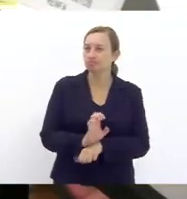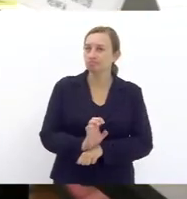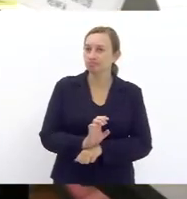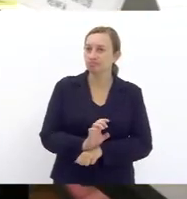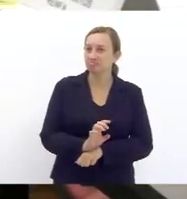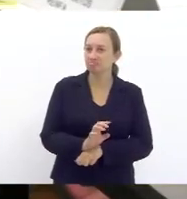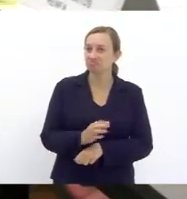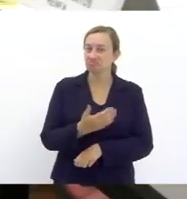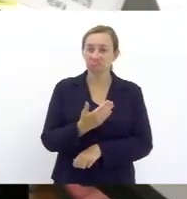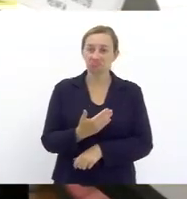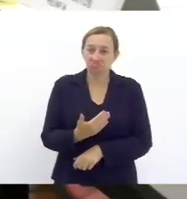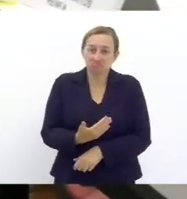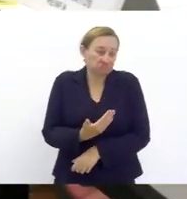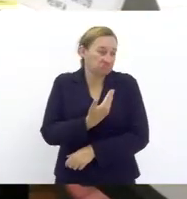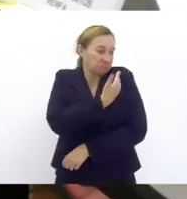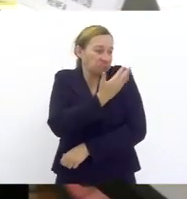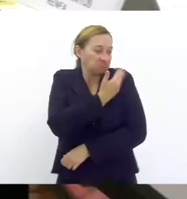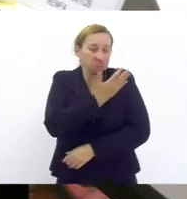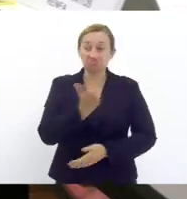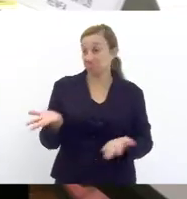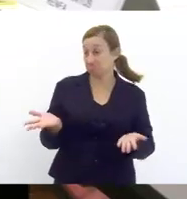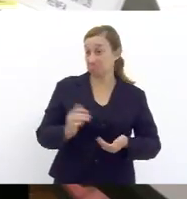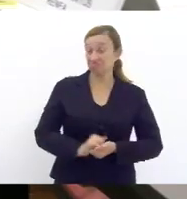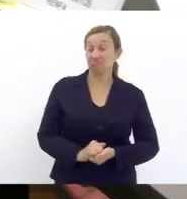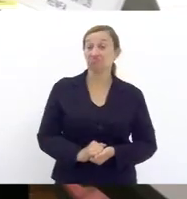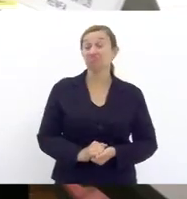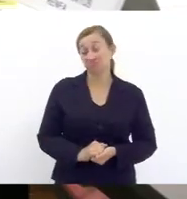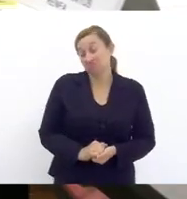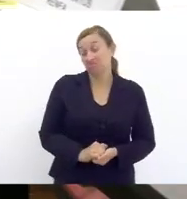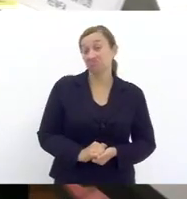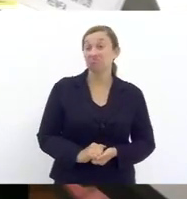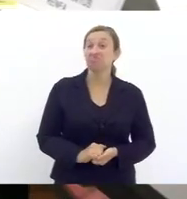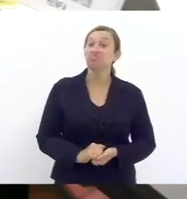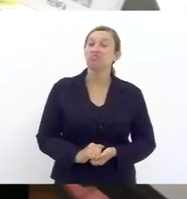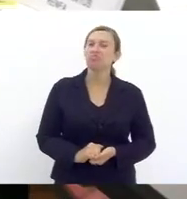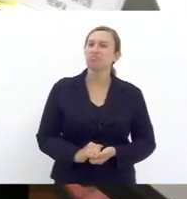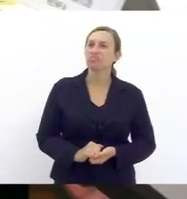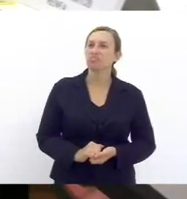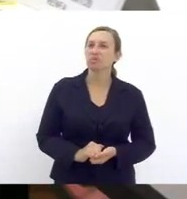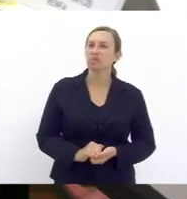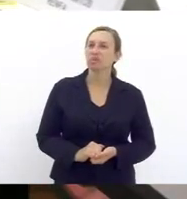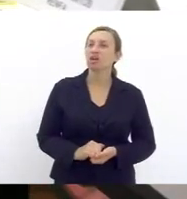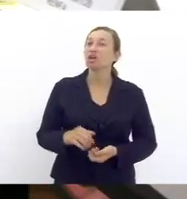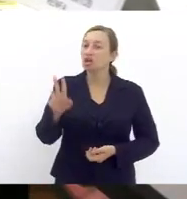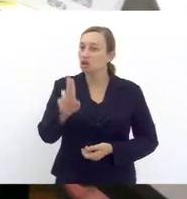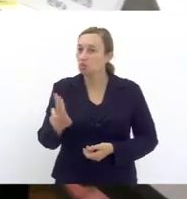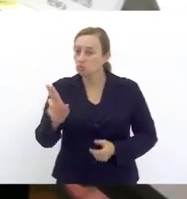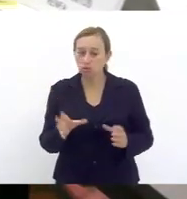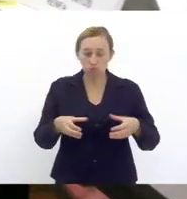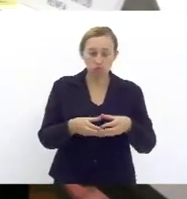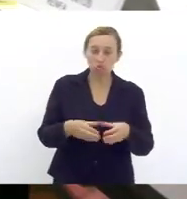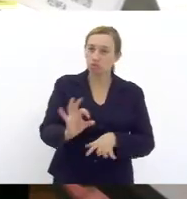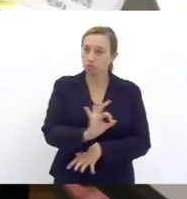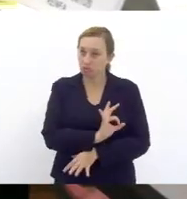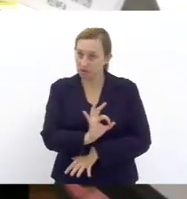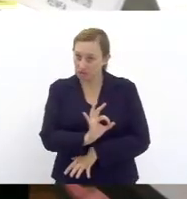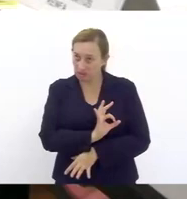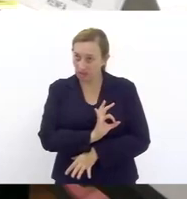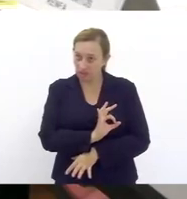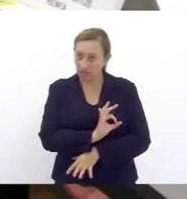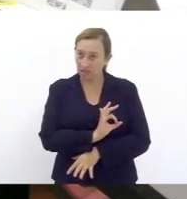está nem aí ele não tá nem aí né Ele utiliza das corporações que